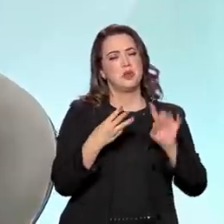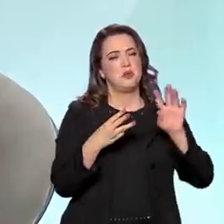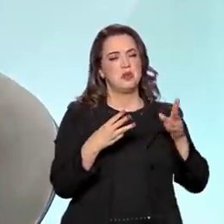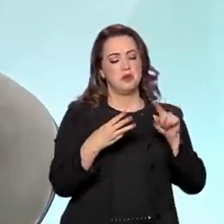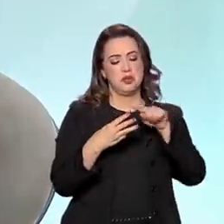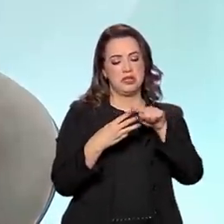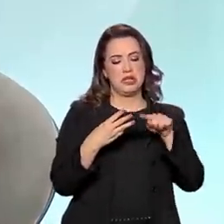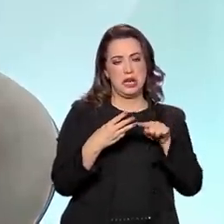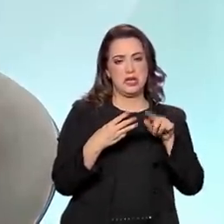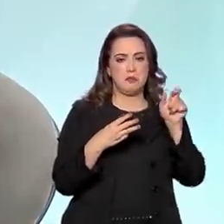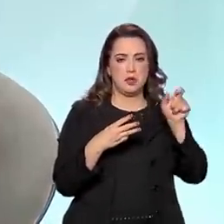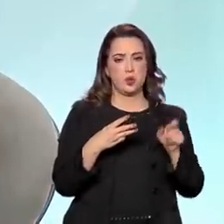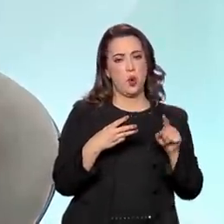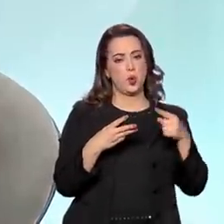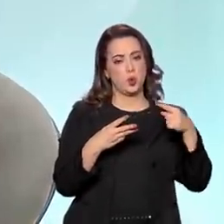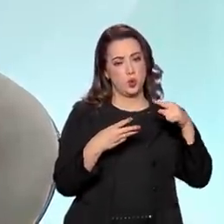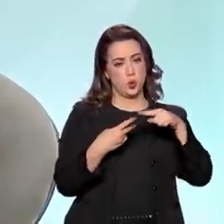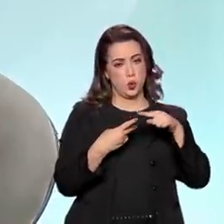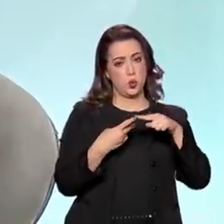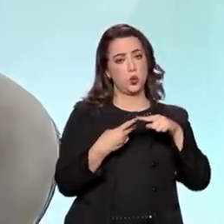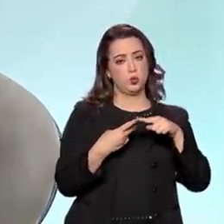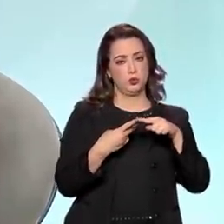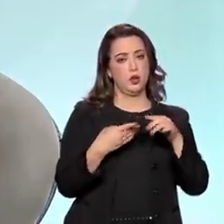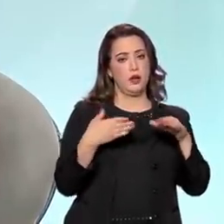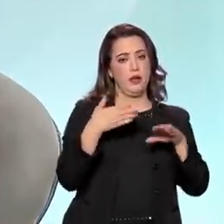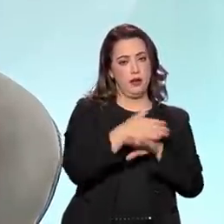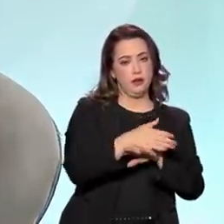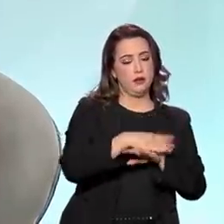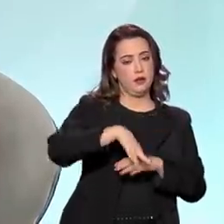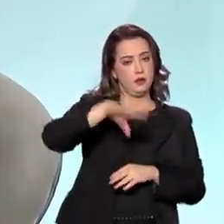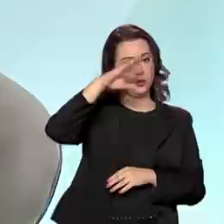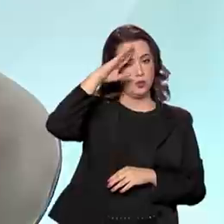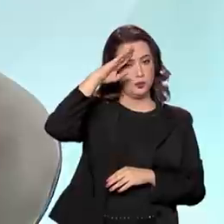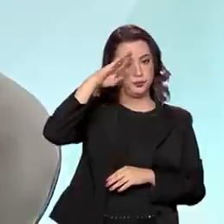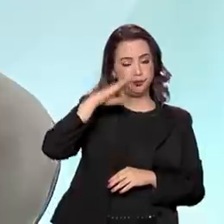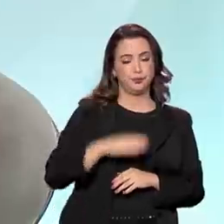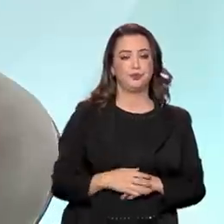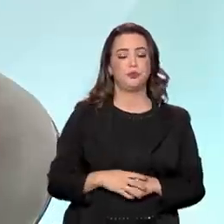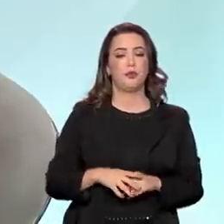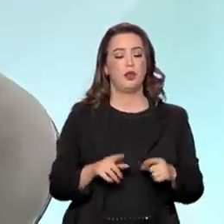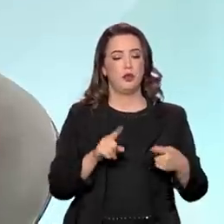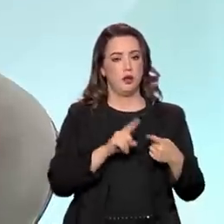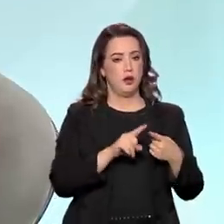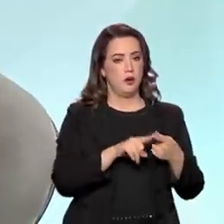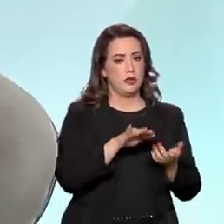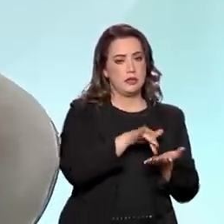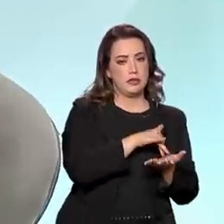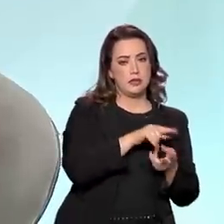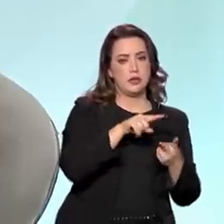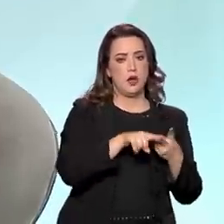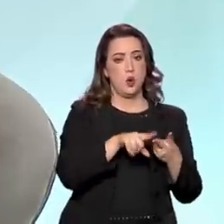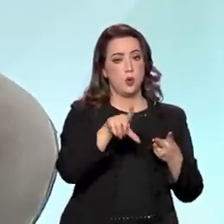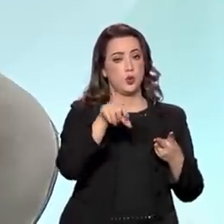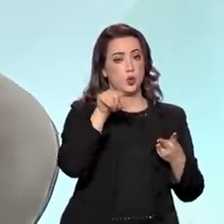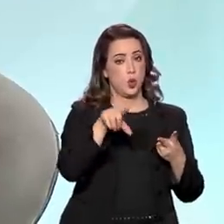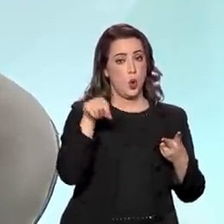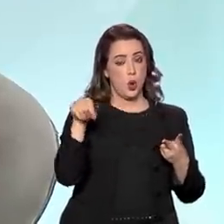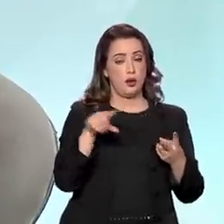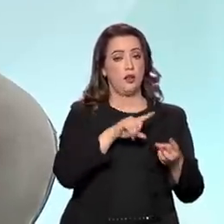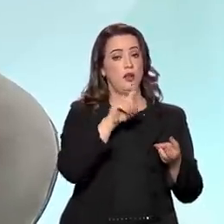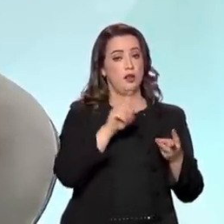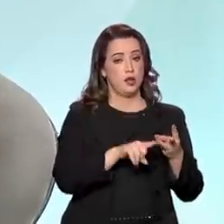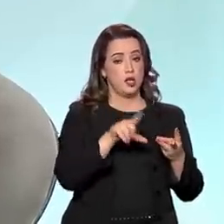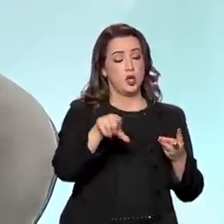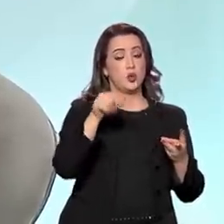31 Oi gente incorporar Então são essas fases então nós temos o alistamento depois tem a seleção geral designação